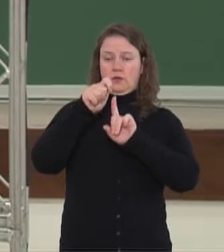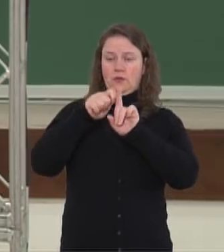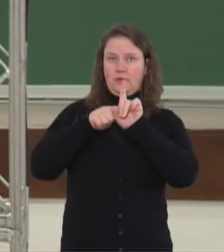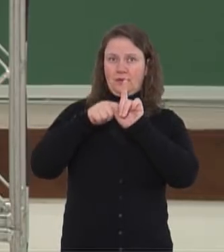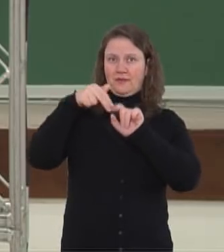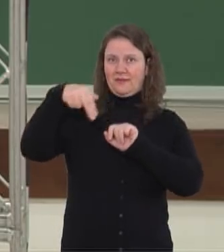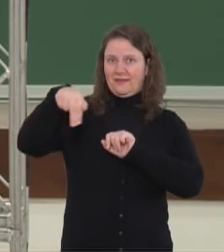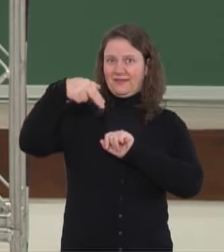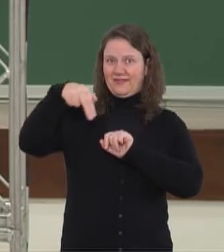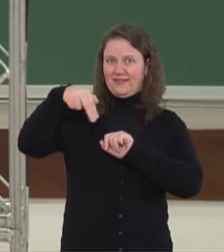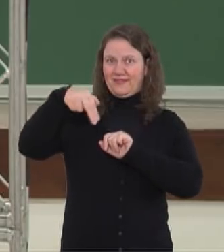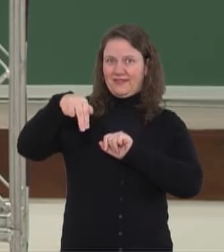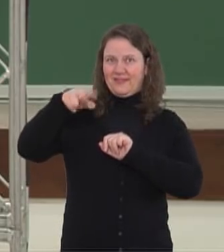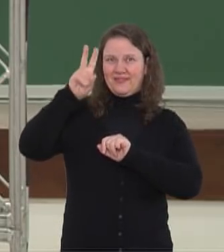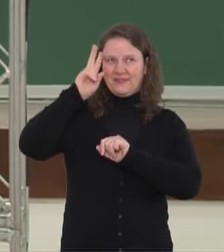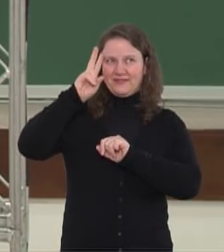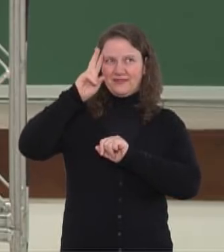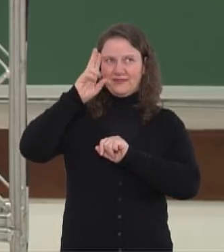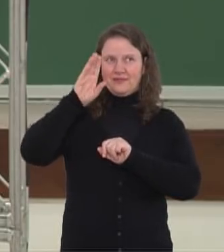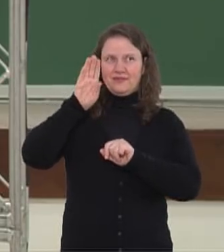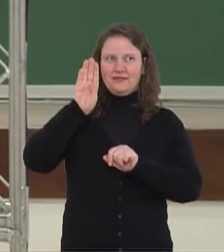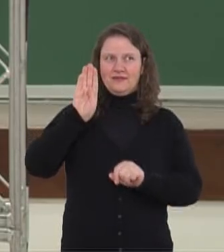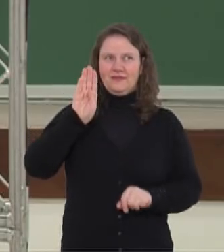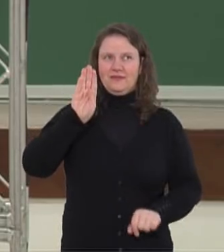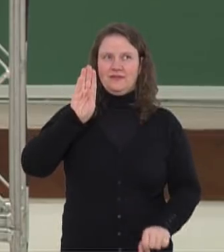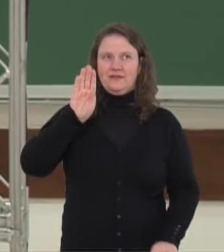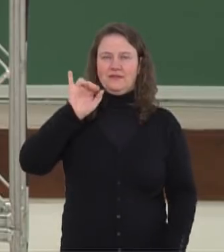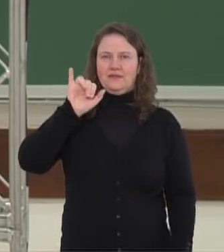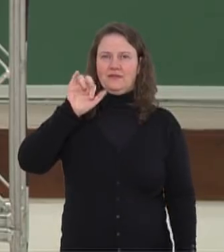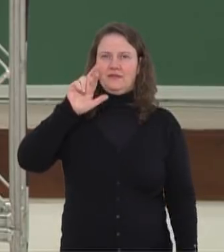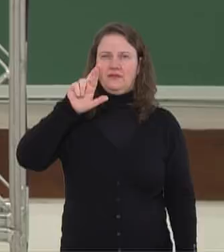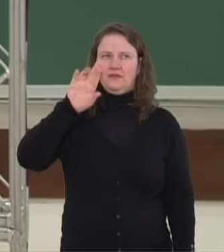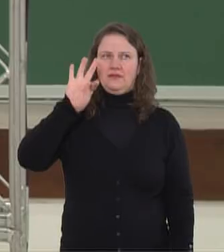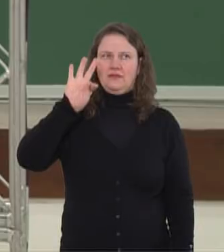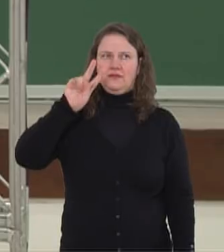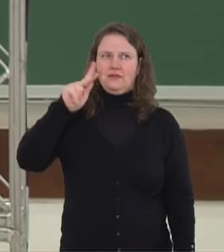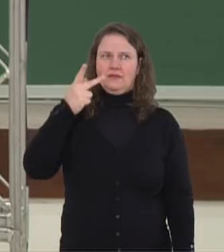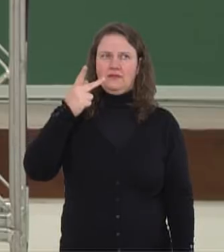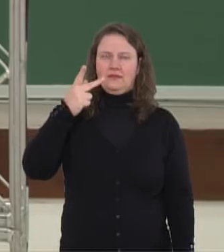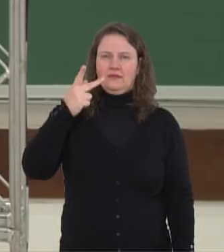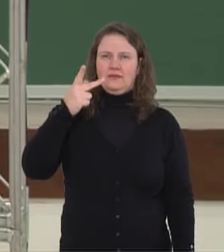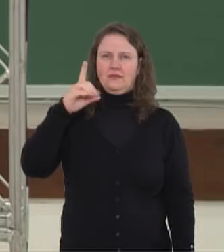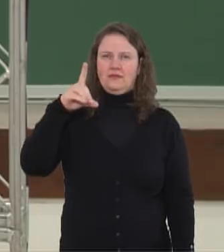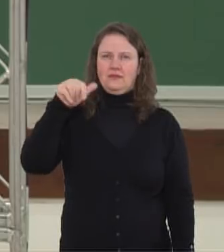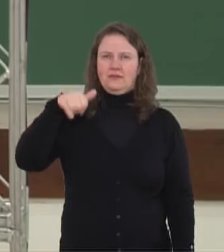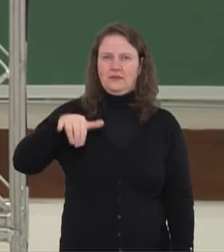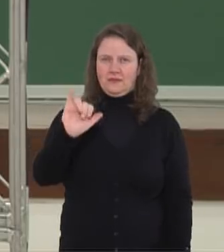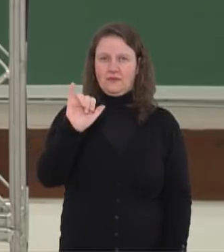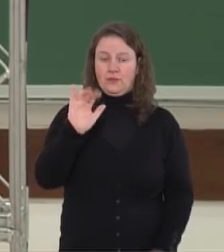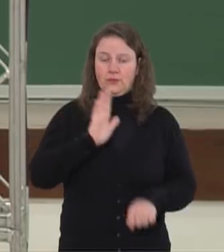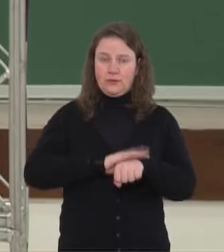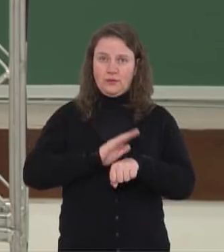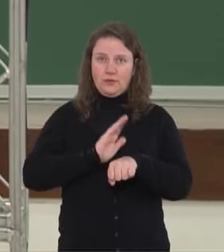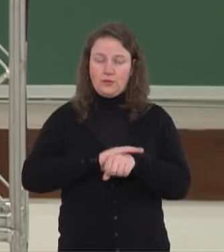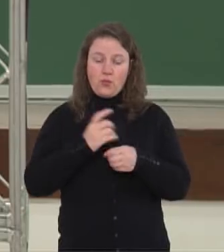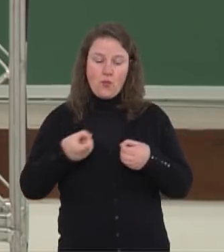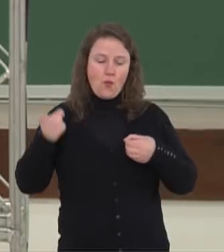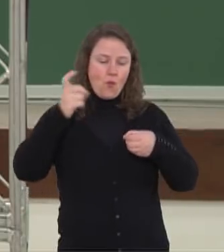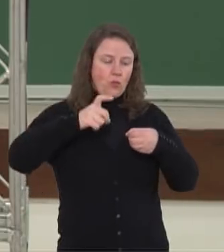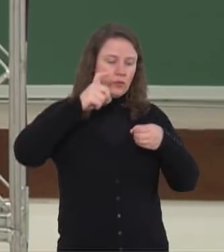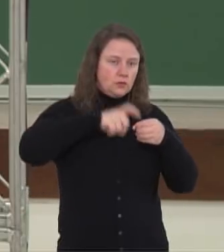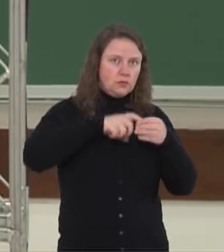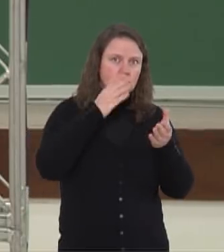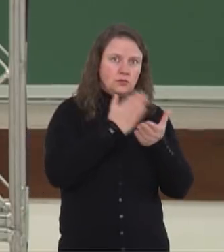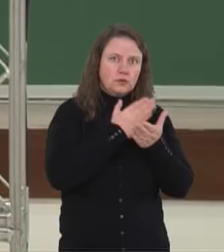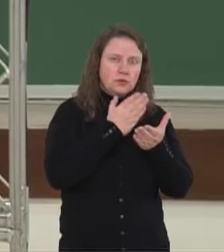lembrar o que seria esse birthday? Vou dar um tempinho para vocês voltarem o caderno um pouquinho